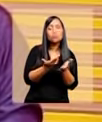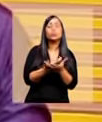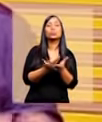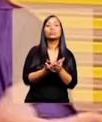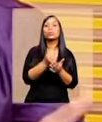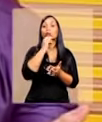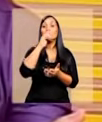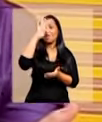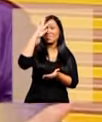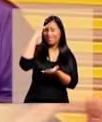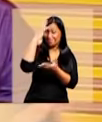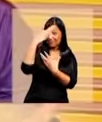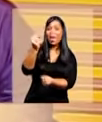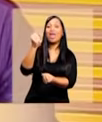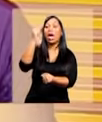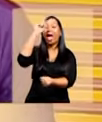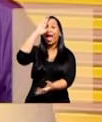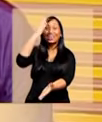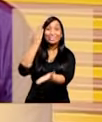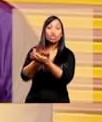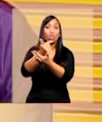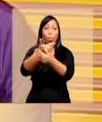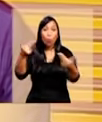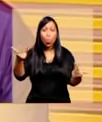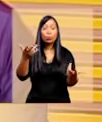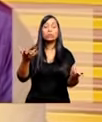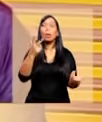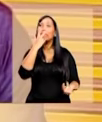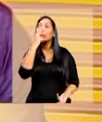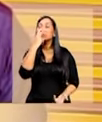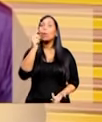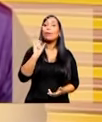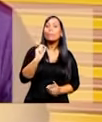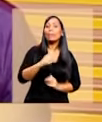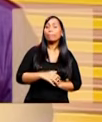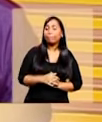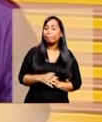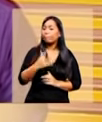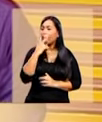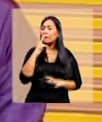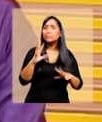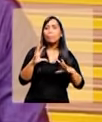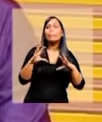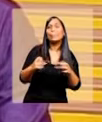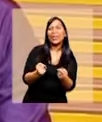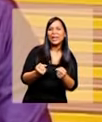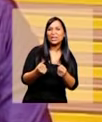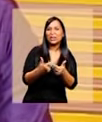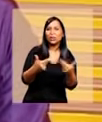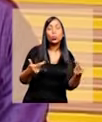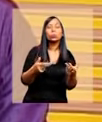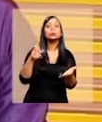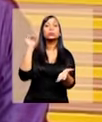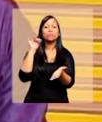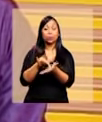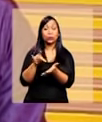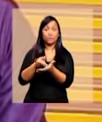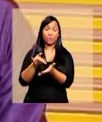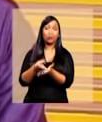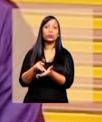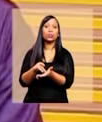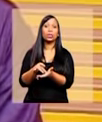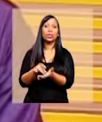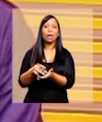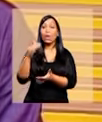sempre acreditar em alguma coisa, né? Então as pessoas se apegam muito a certezas